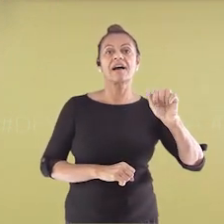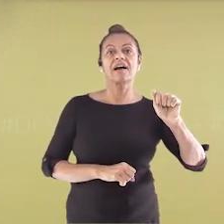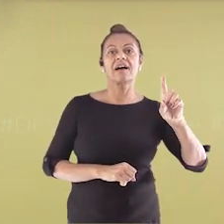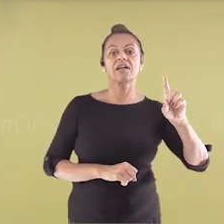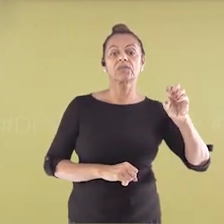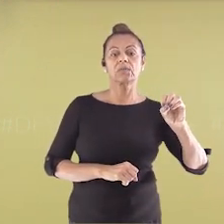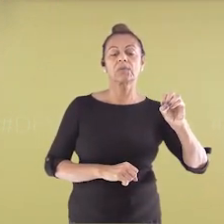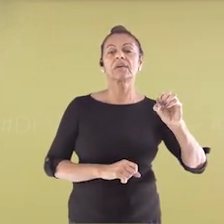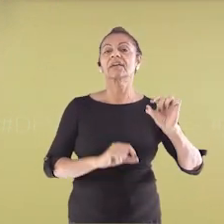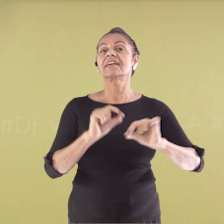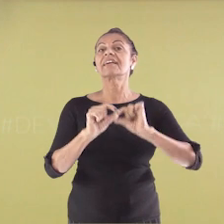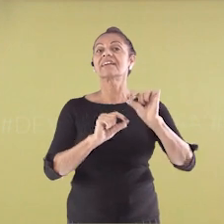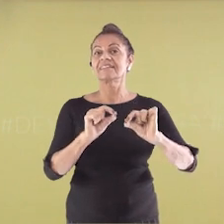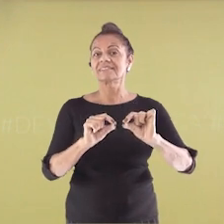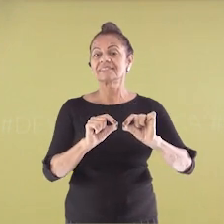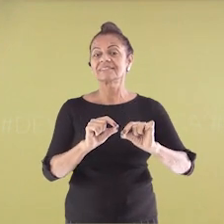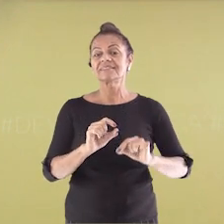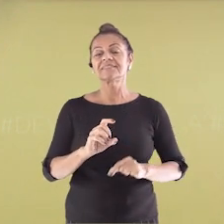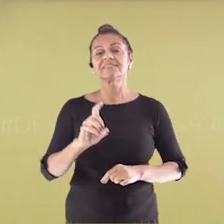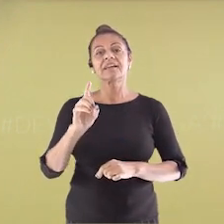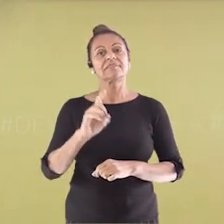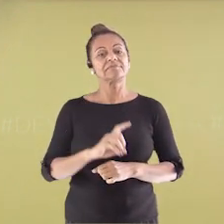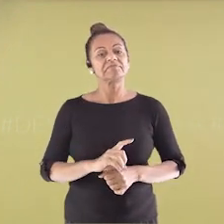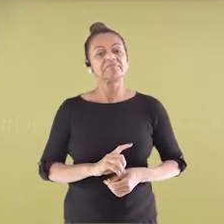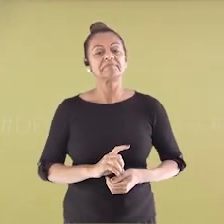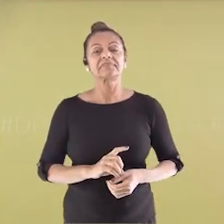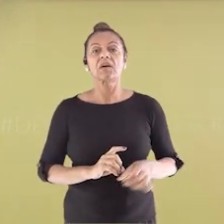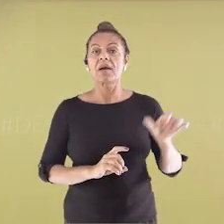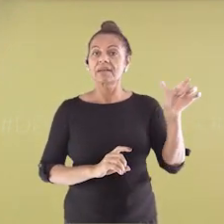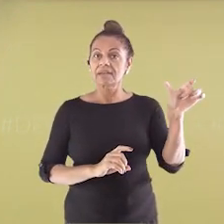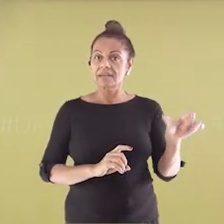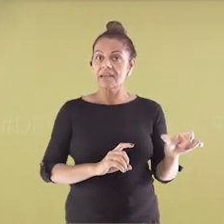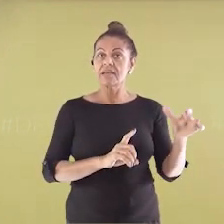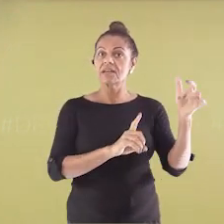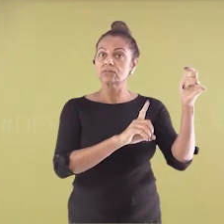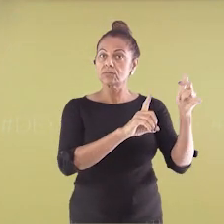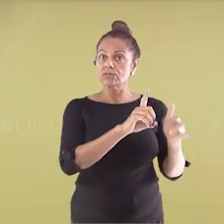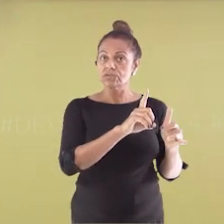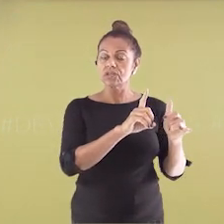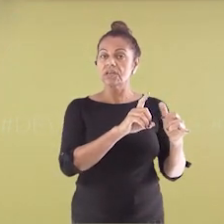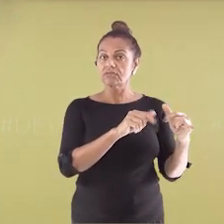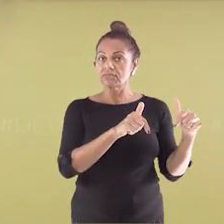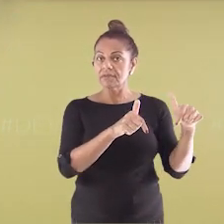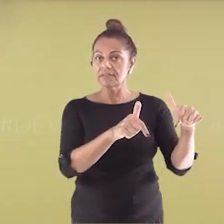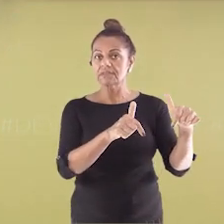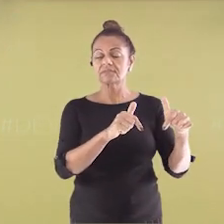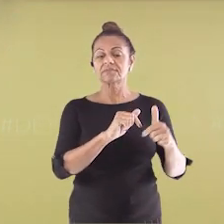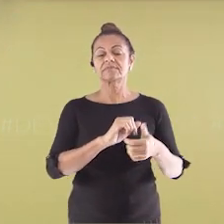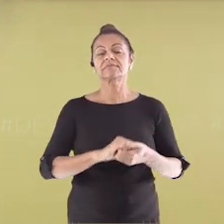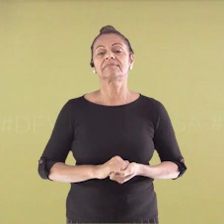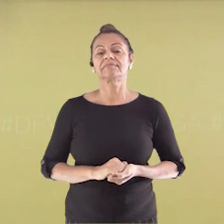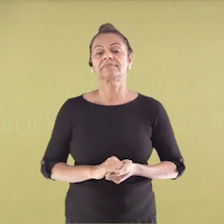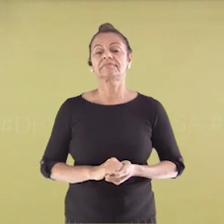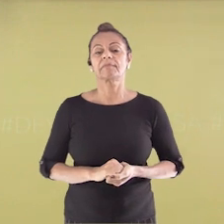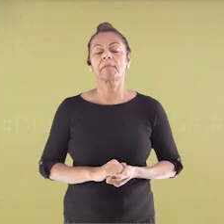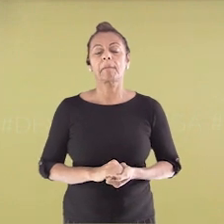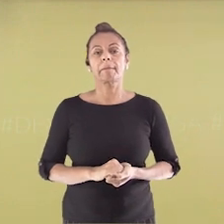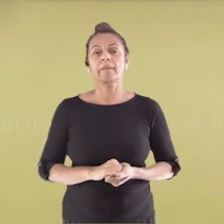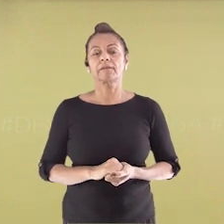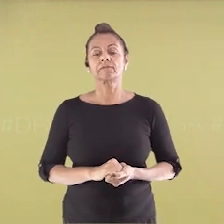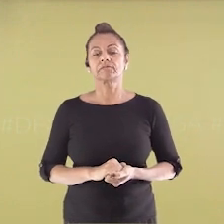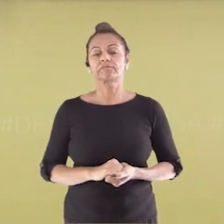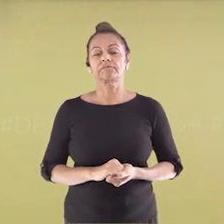verbo empurrado. E quem é o agente da passiva aqui? É o Douglas, ok?